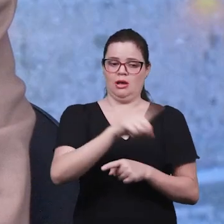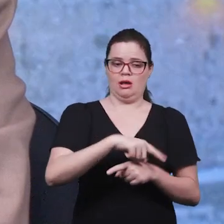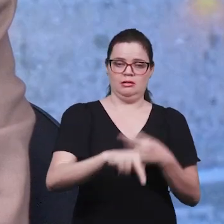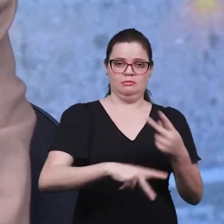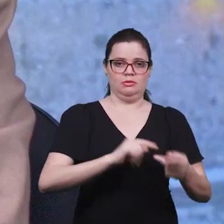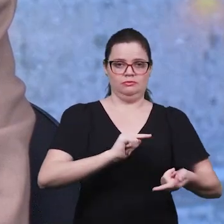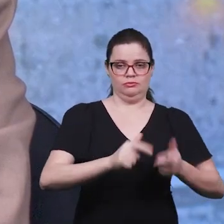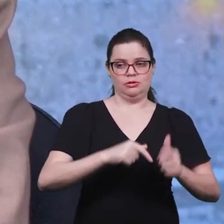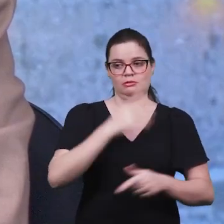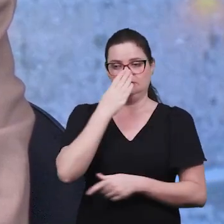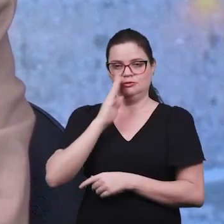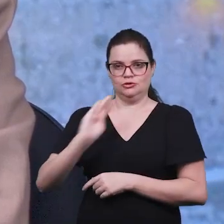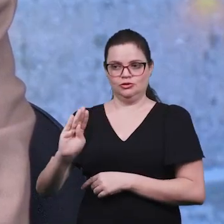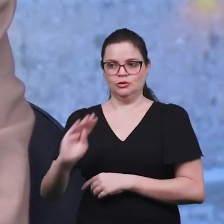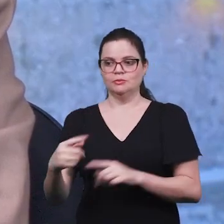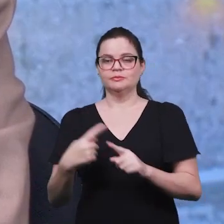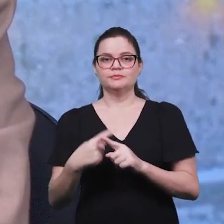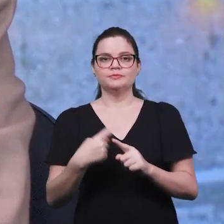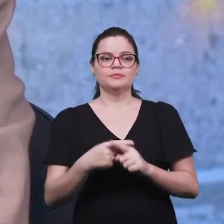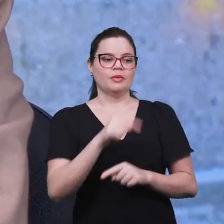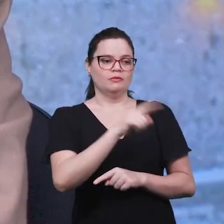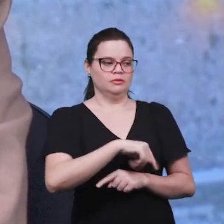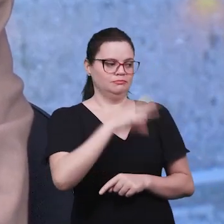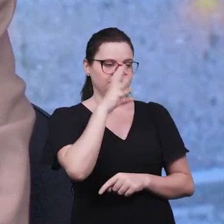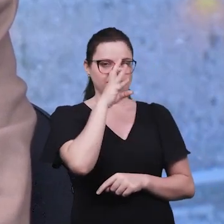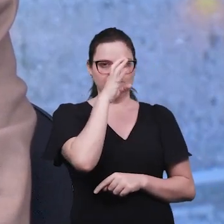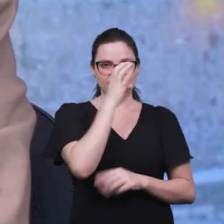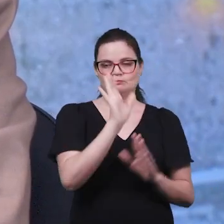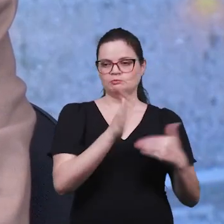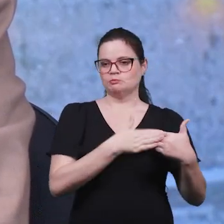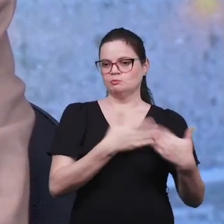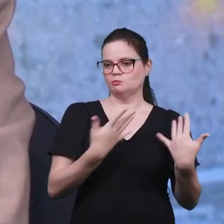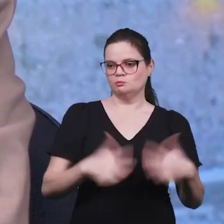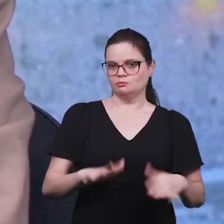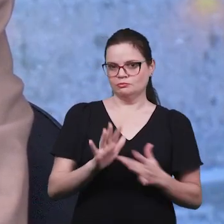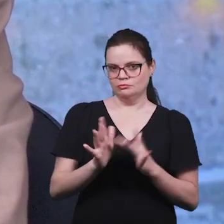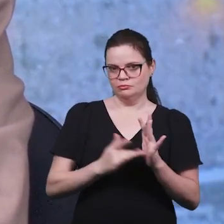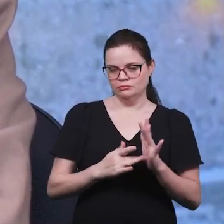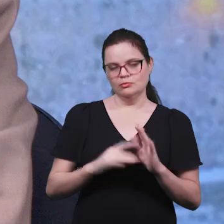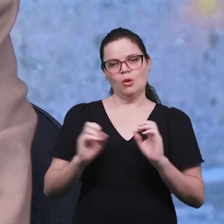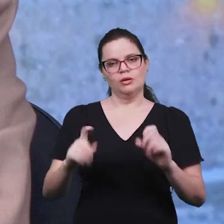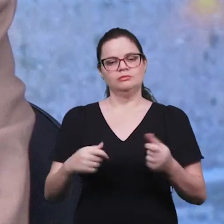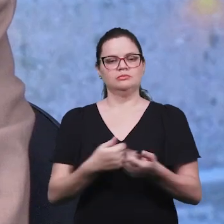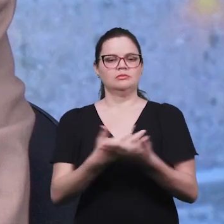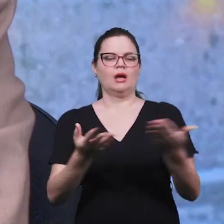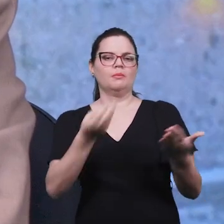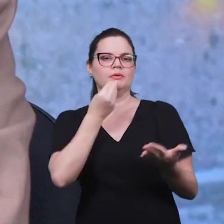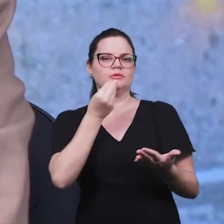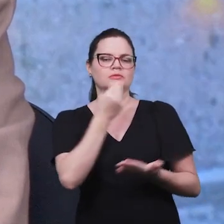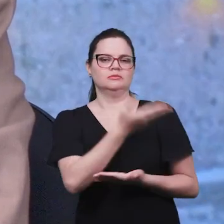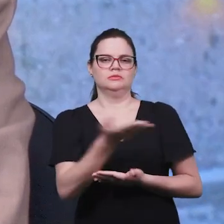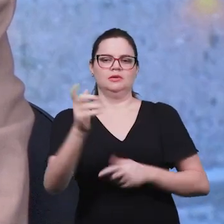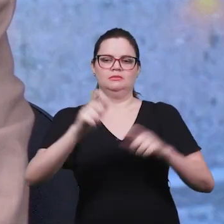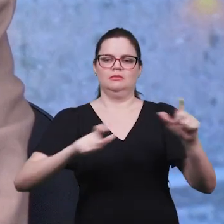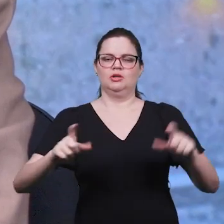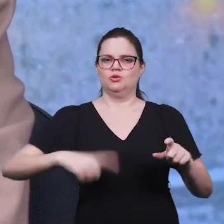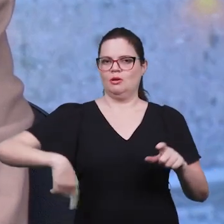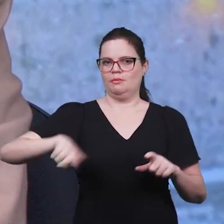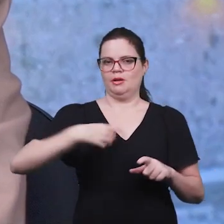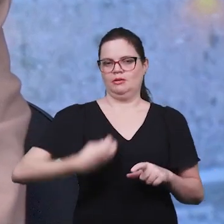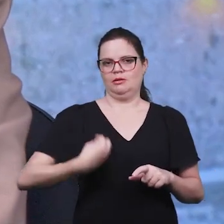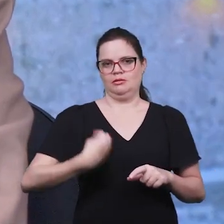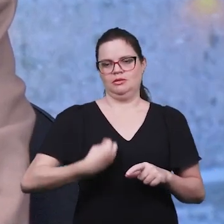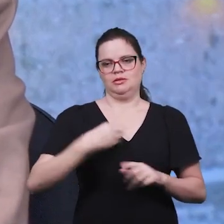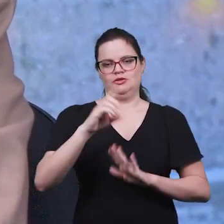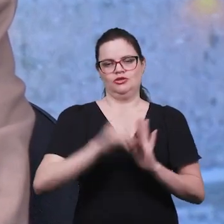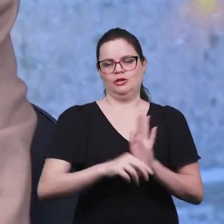que pelo endurecimento de Israel foi aberta a oportunidade para a salvação da vida de cada um de nós.